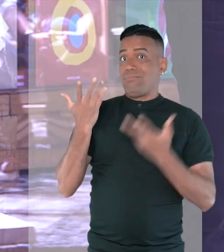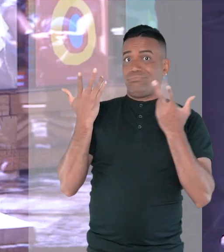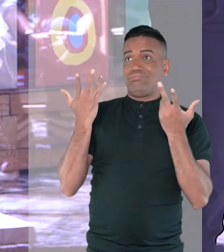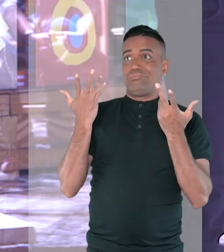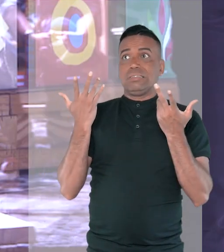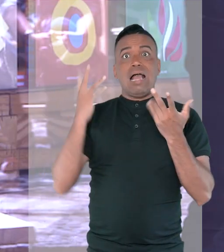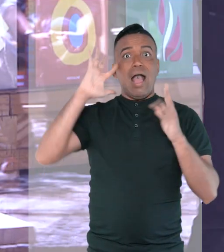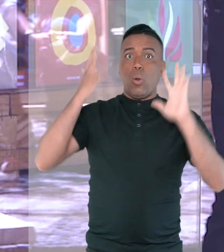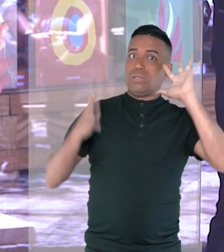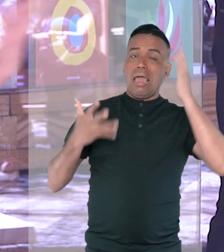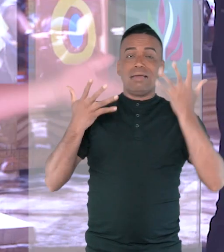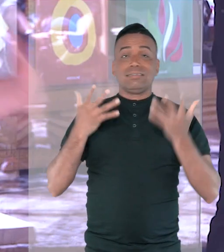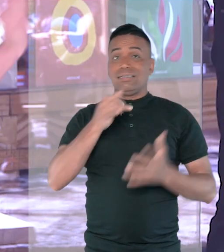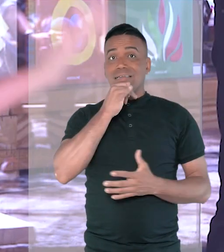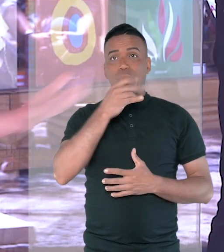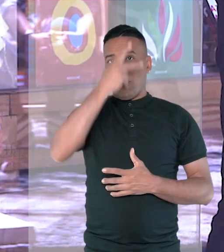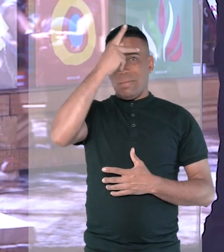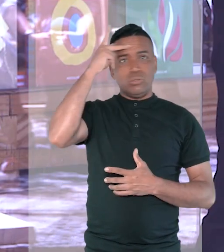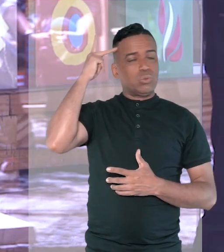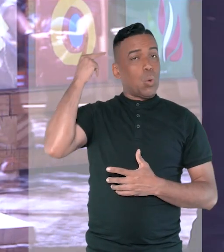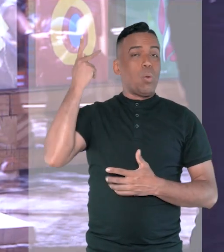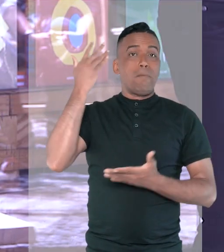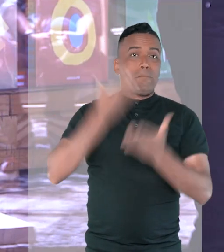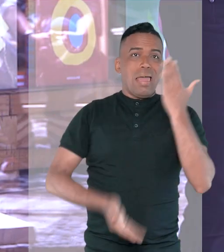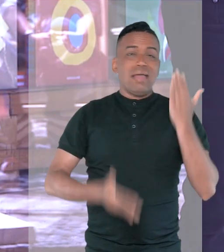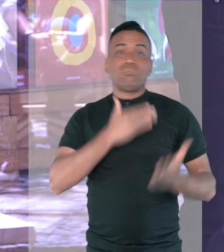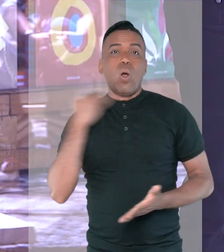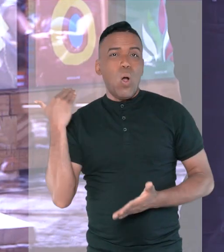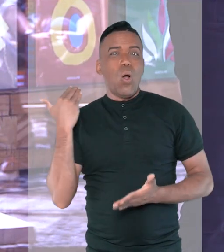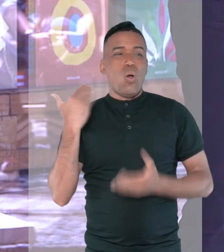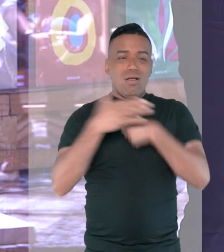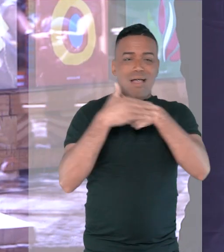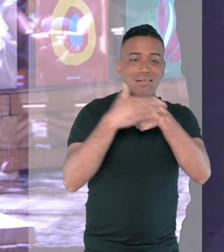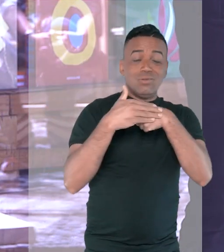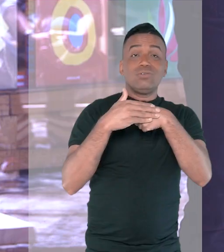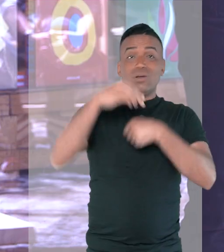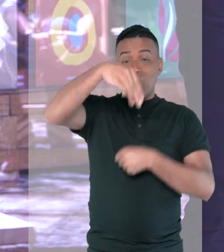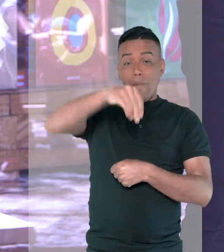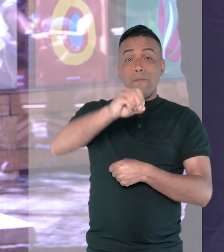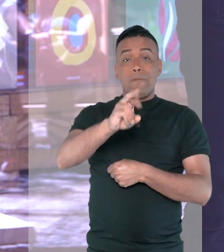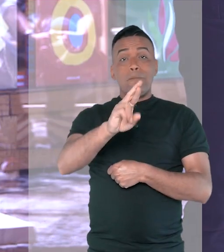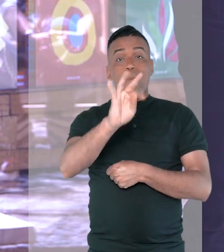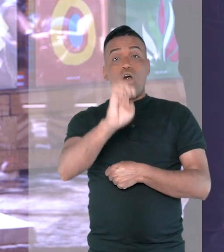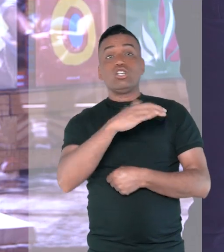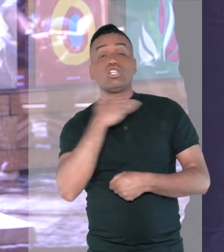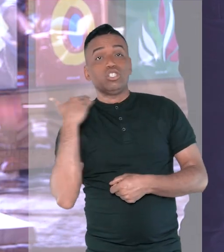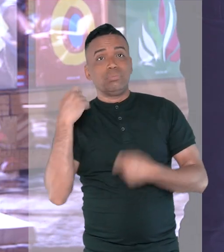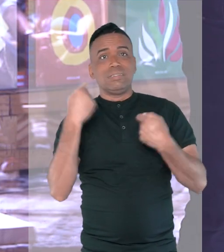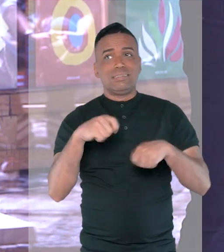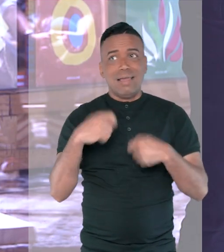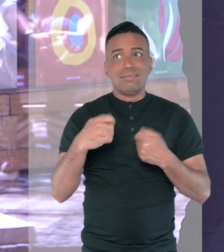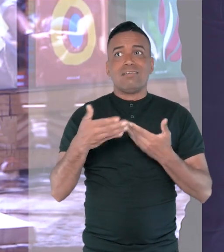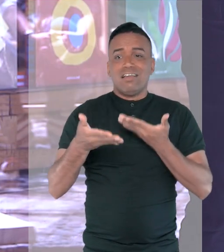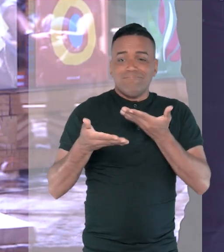ordinário, principalmente quando a gente perde alguém pela qual a gente tem muito afeto, eu acredito que a morte precisa ser revista,